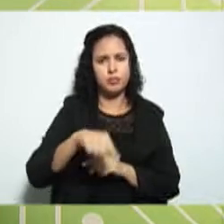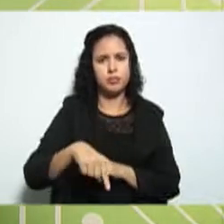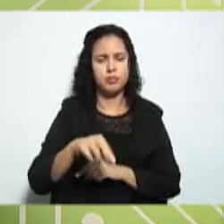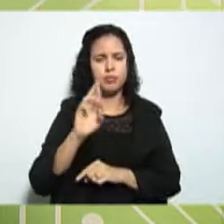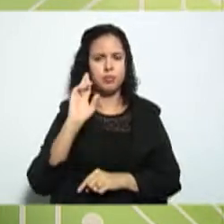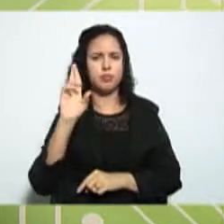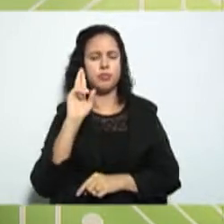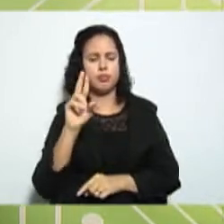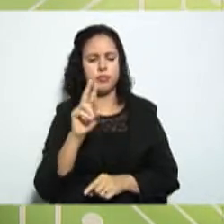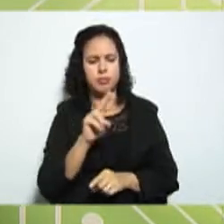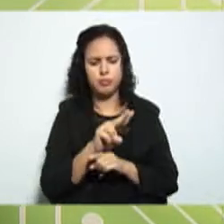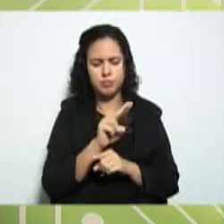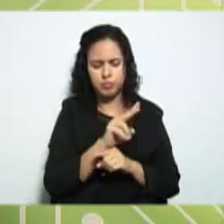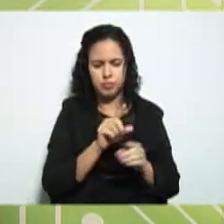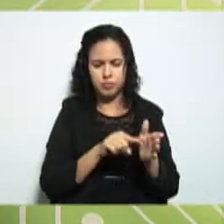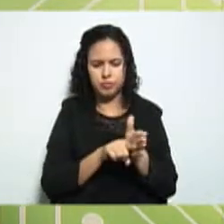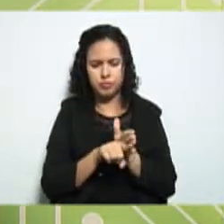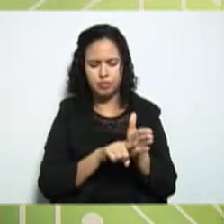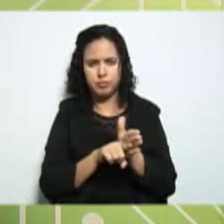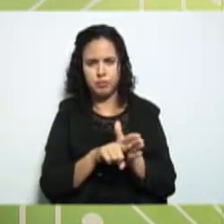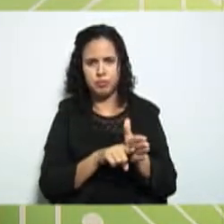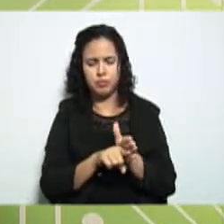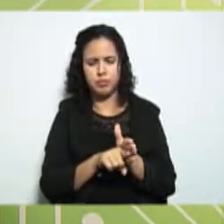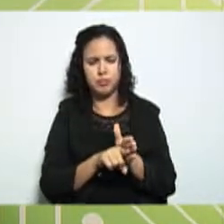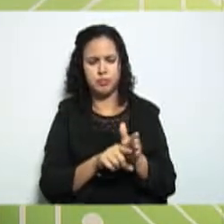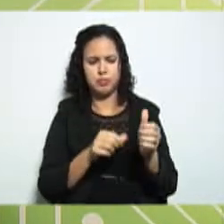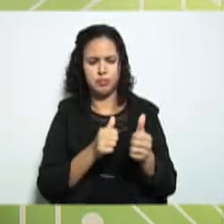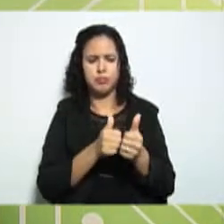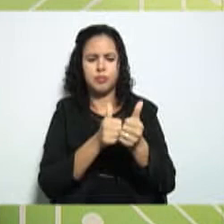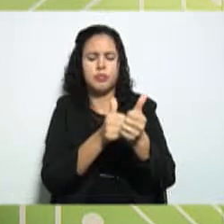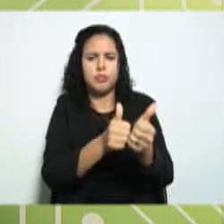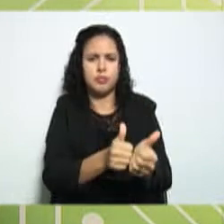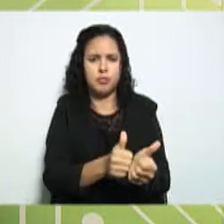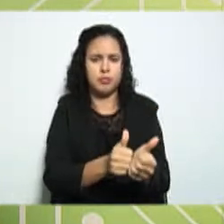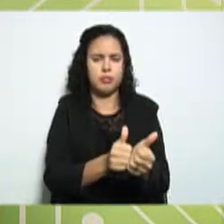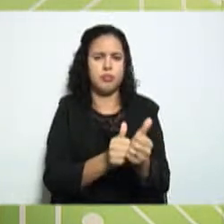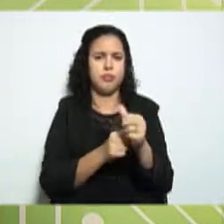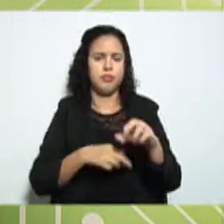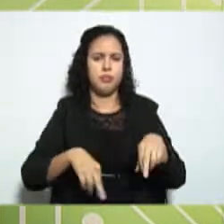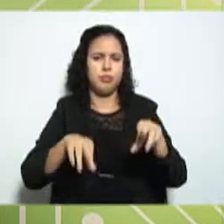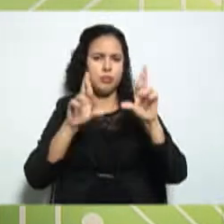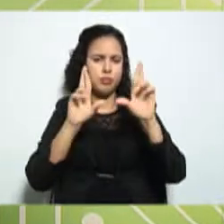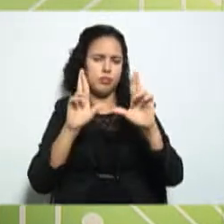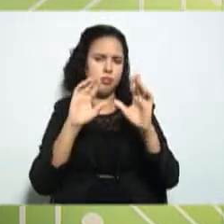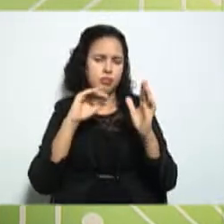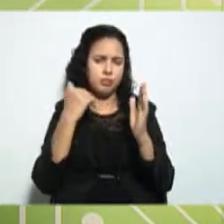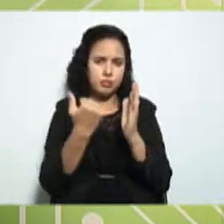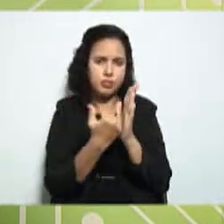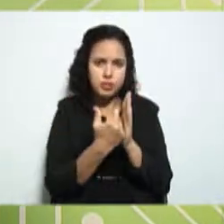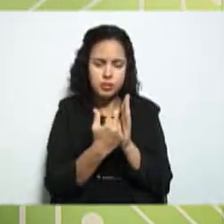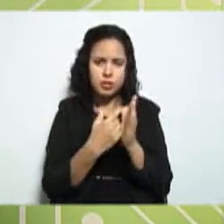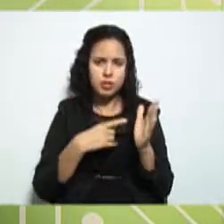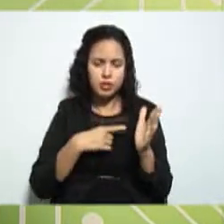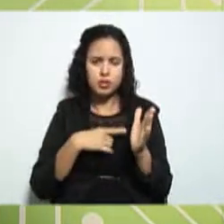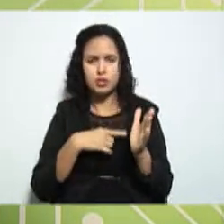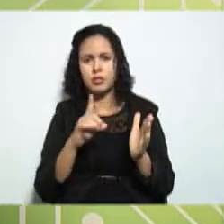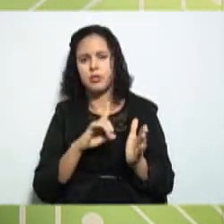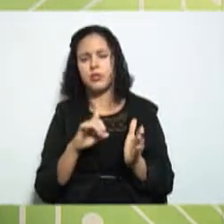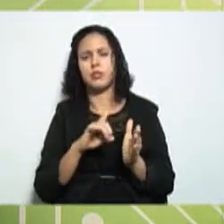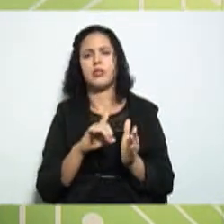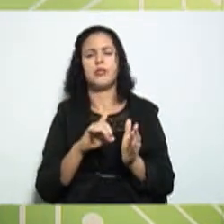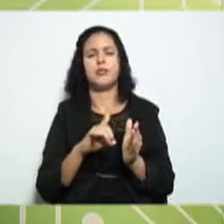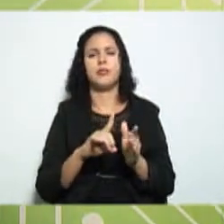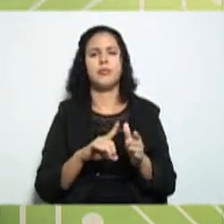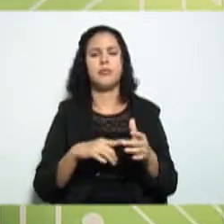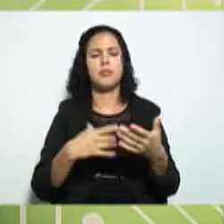vai acompanhar as decisões que foram tomadas em assembleia e vai ver se essas decisões estão sendo seguidas, se estão sendo tomadas as